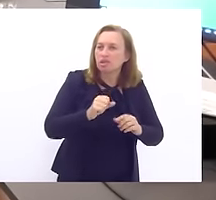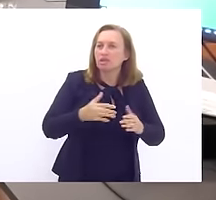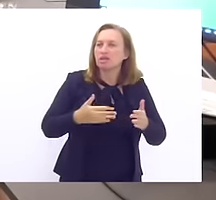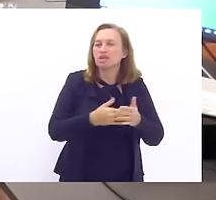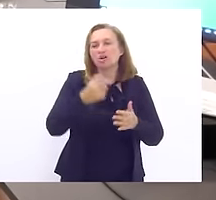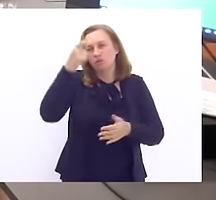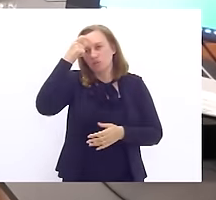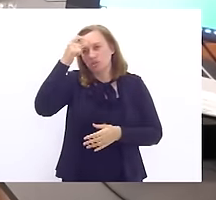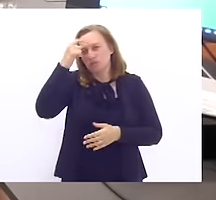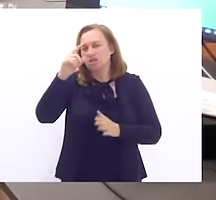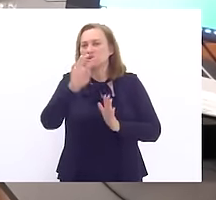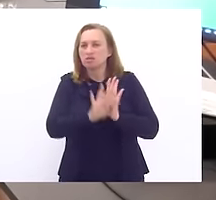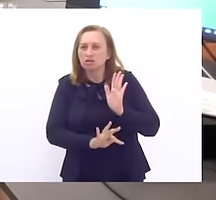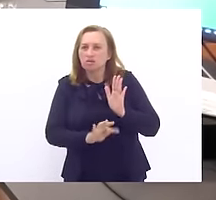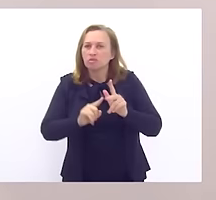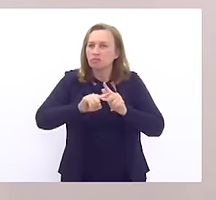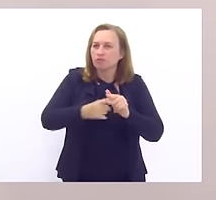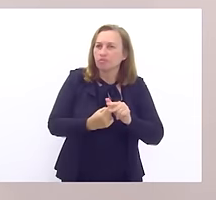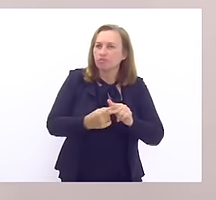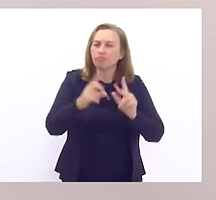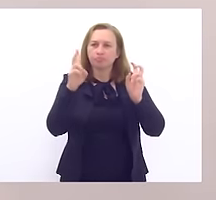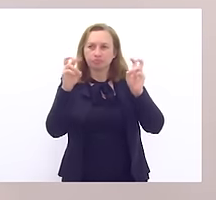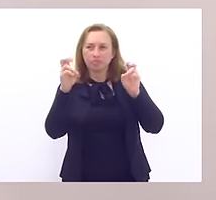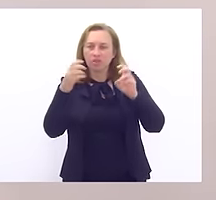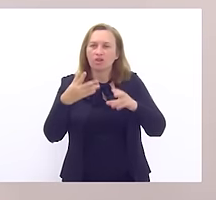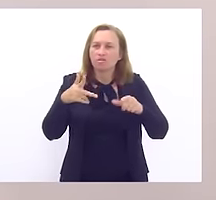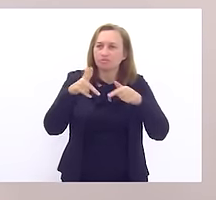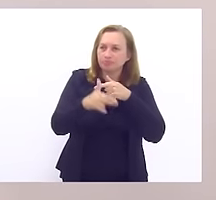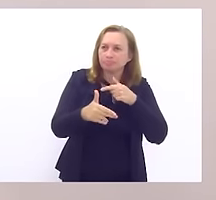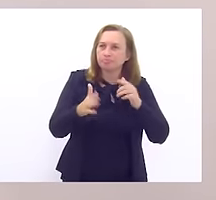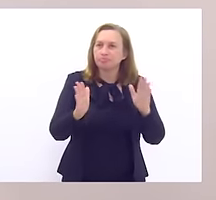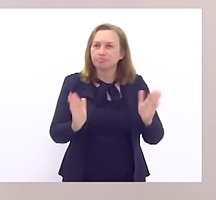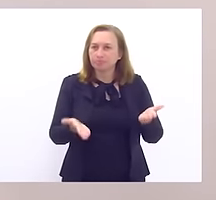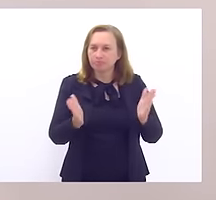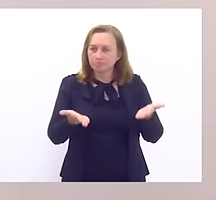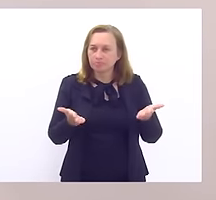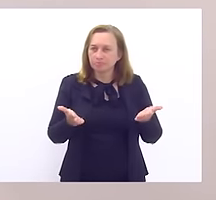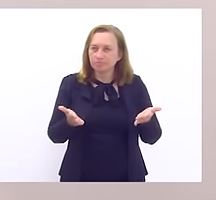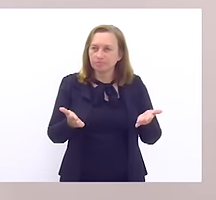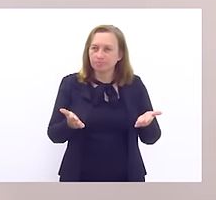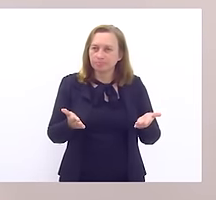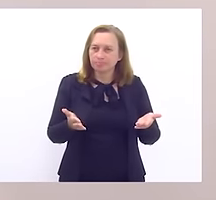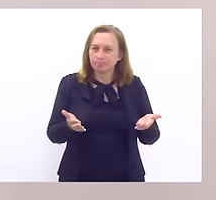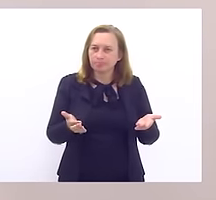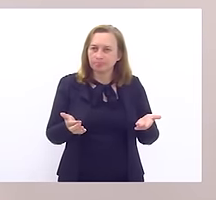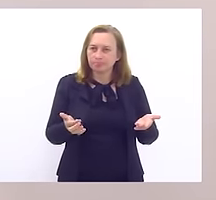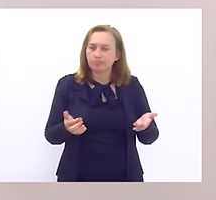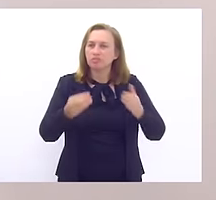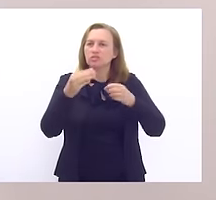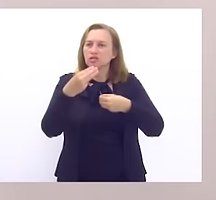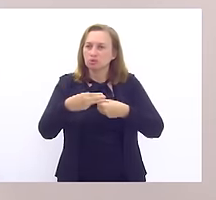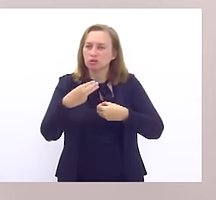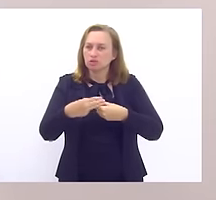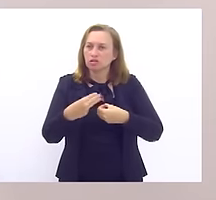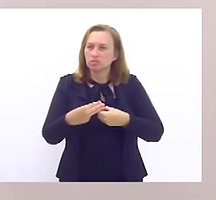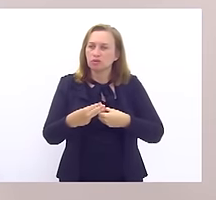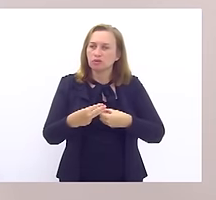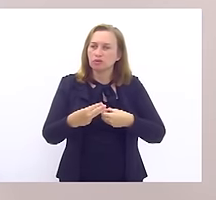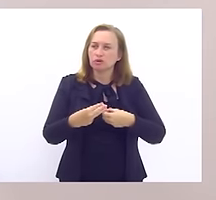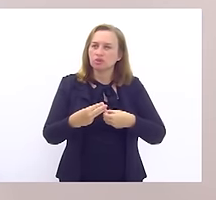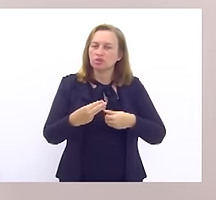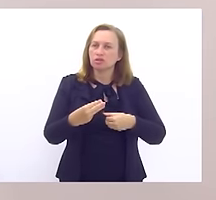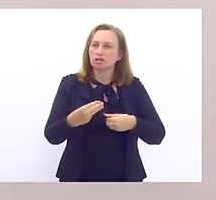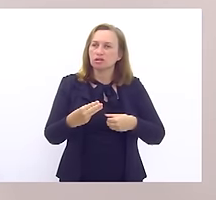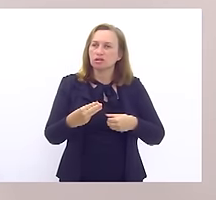texto para regular essa matéria de modo a impedir que por hora municípios façam esse tipo de operação